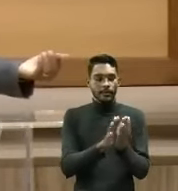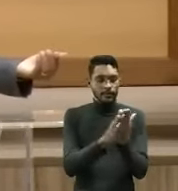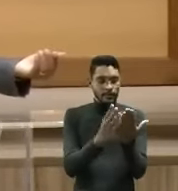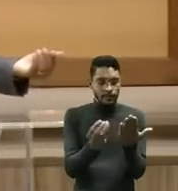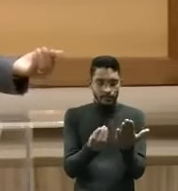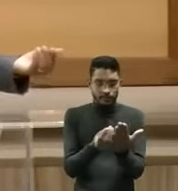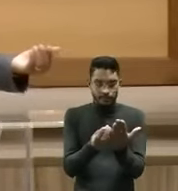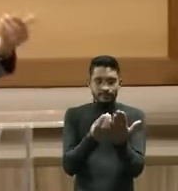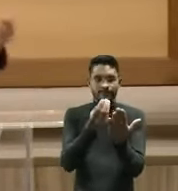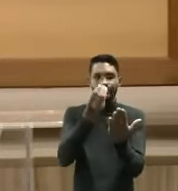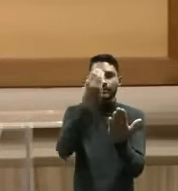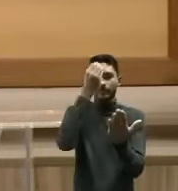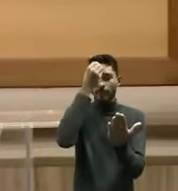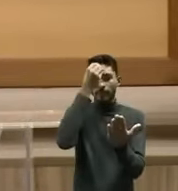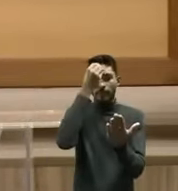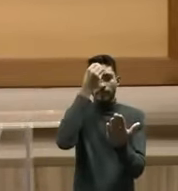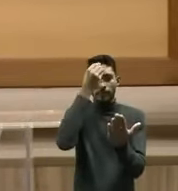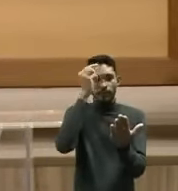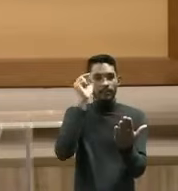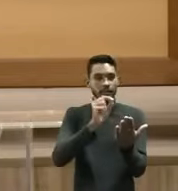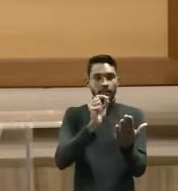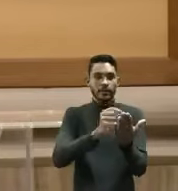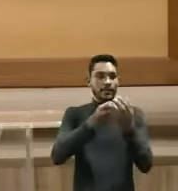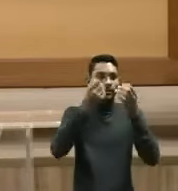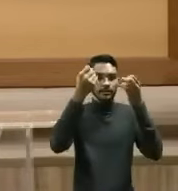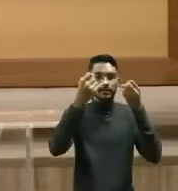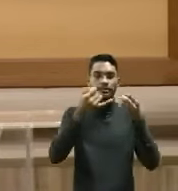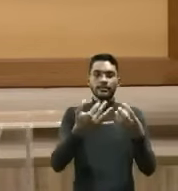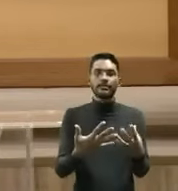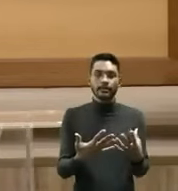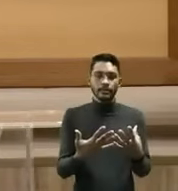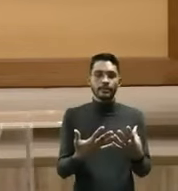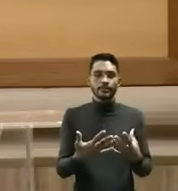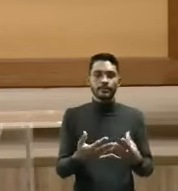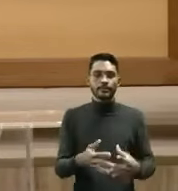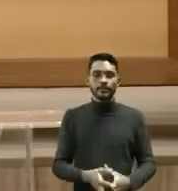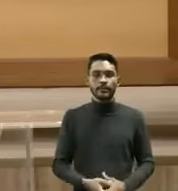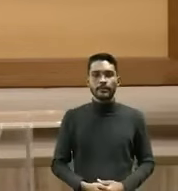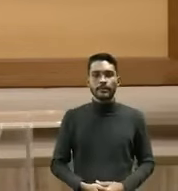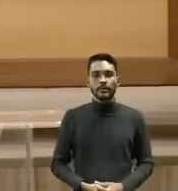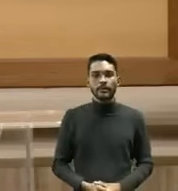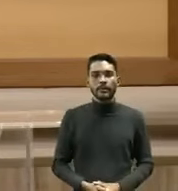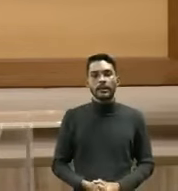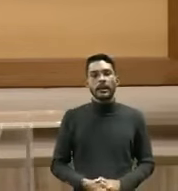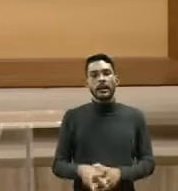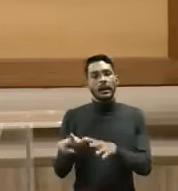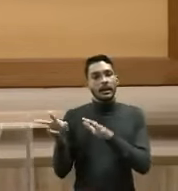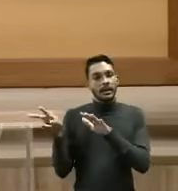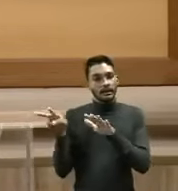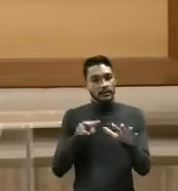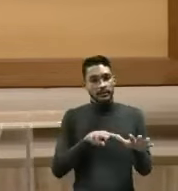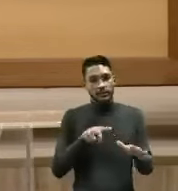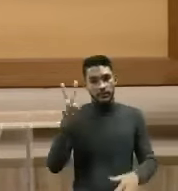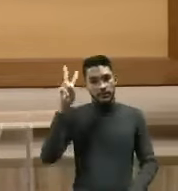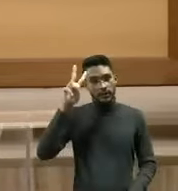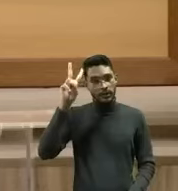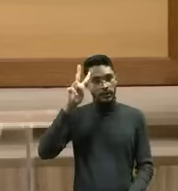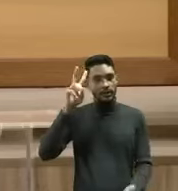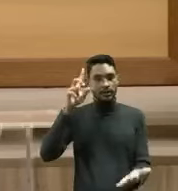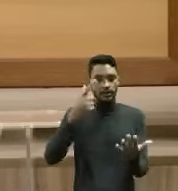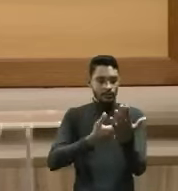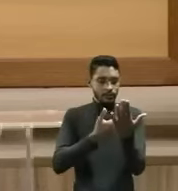diz é aquilo que a palavra diz então eu estava lendo essa semana um autor que ele dizia que se você fosse